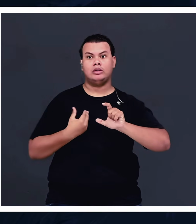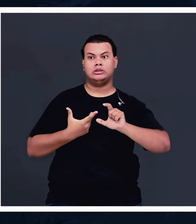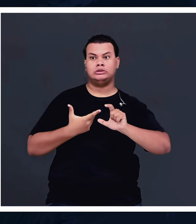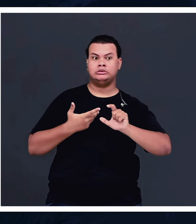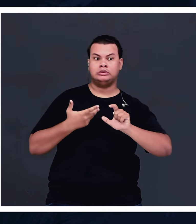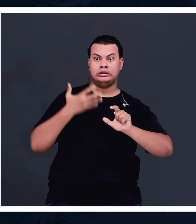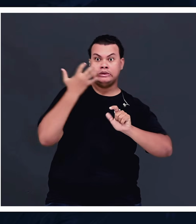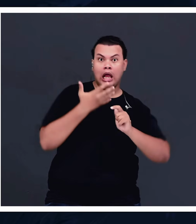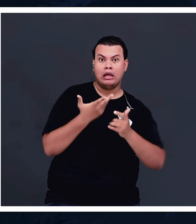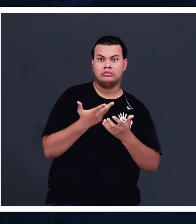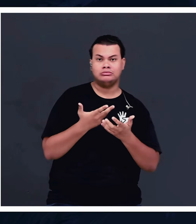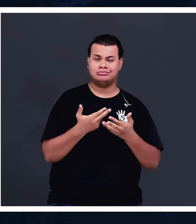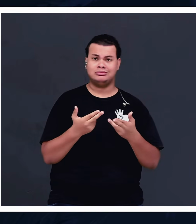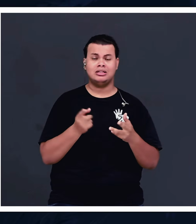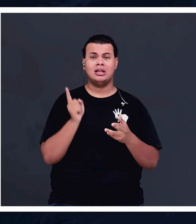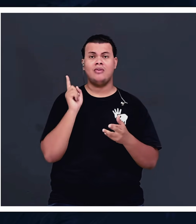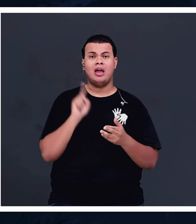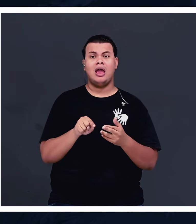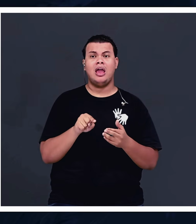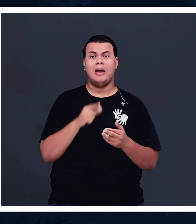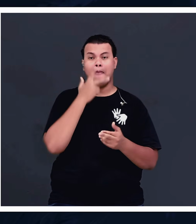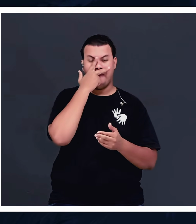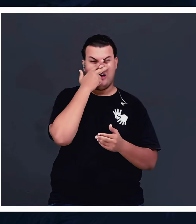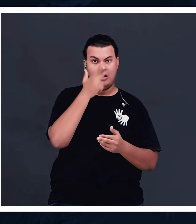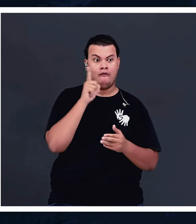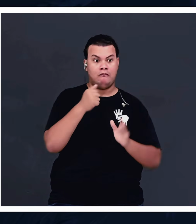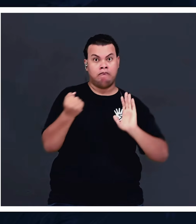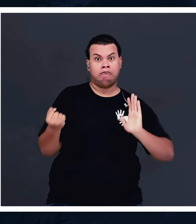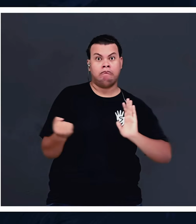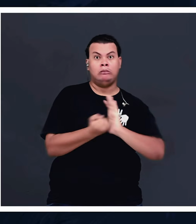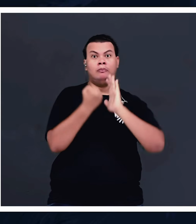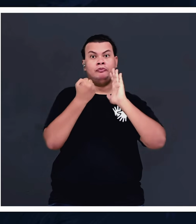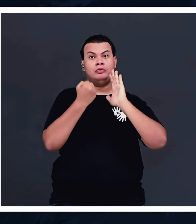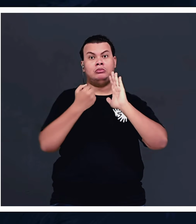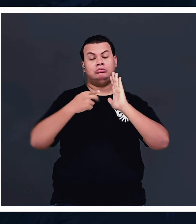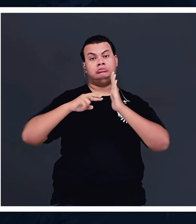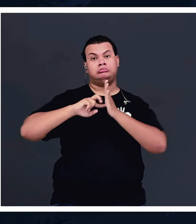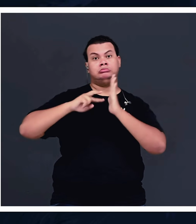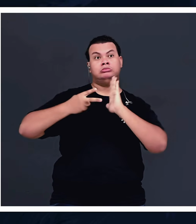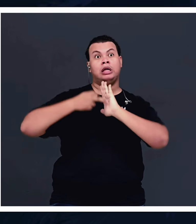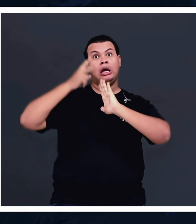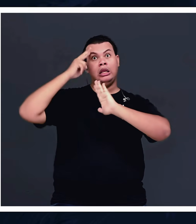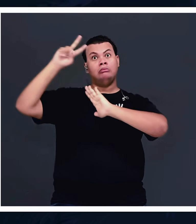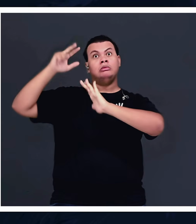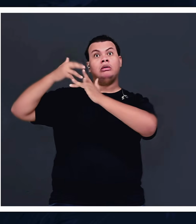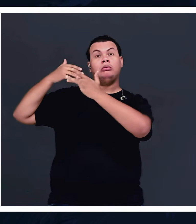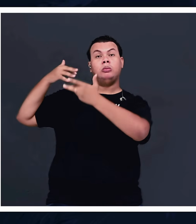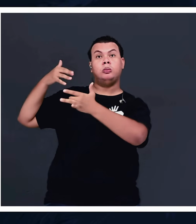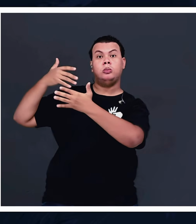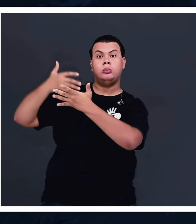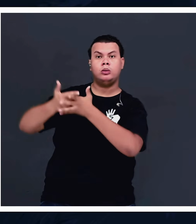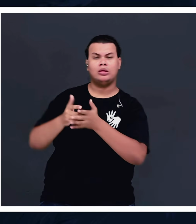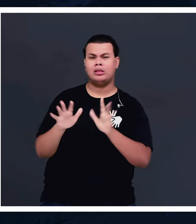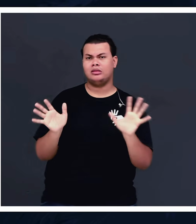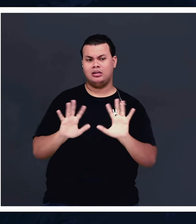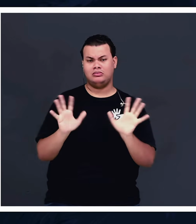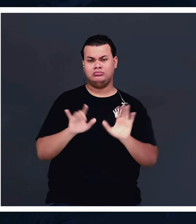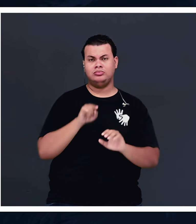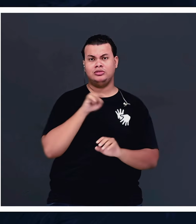vida, que vai ser um marco, alguma coisa que você vai lembrar para o resto da vida. Não,